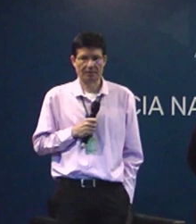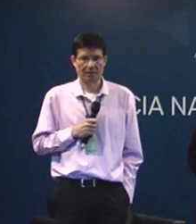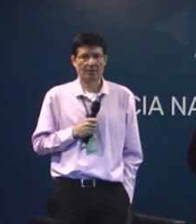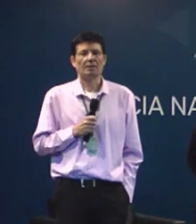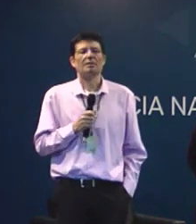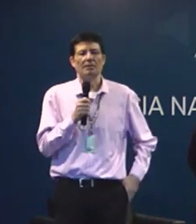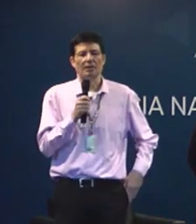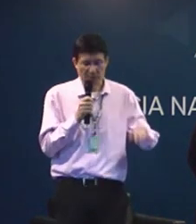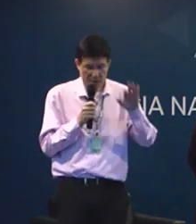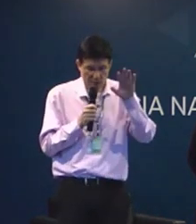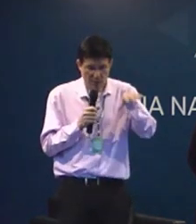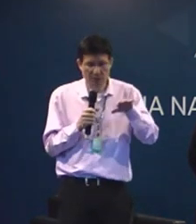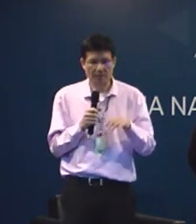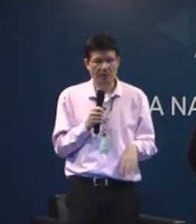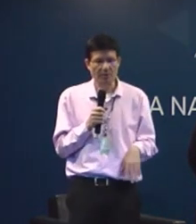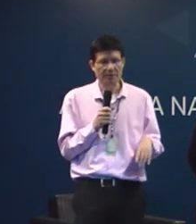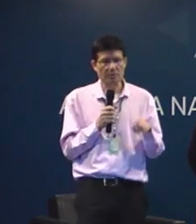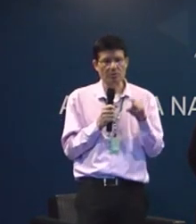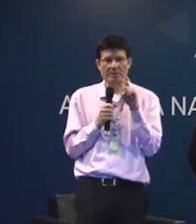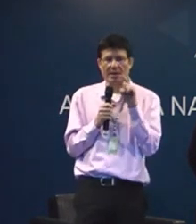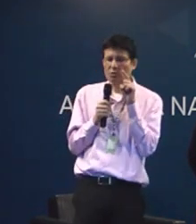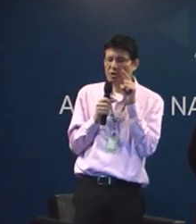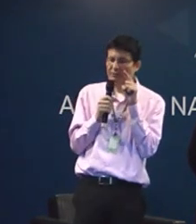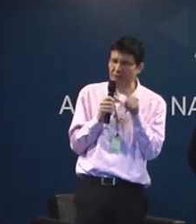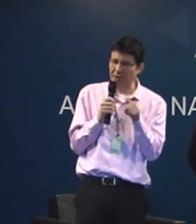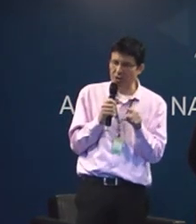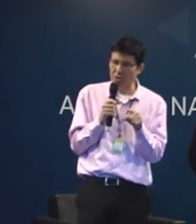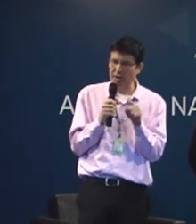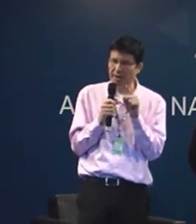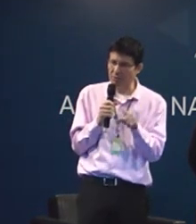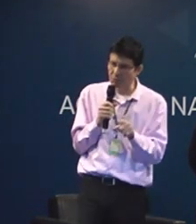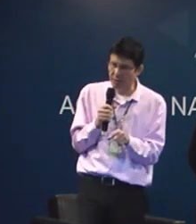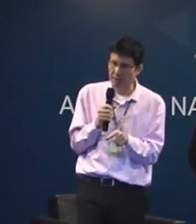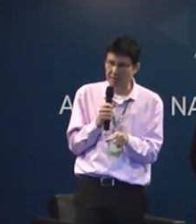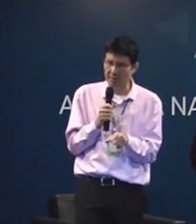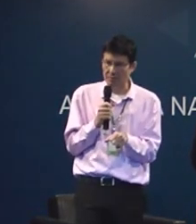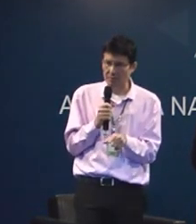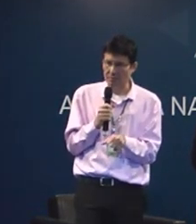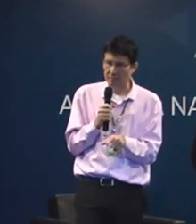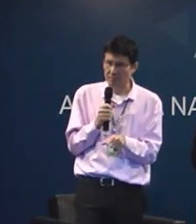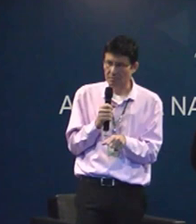terça, né? É, mas eu vou mostrar a programação. Já no dia 20, já temos programação.